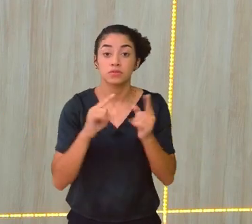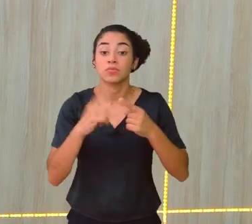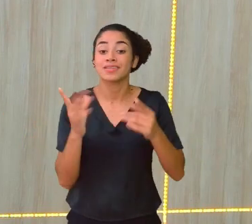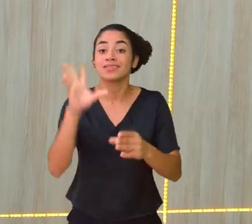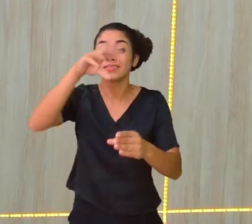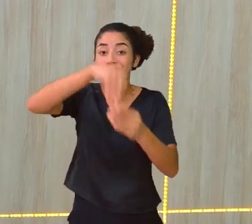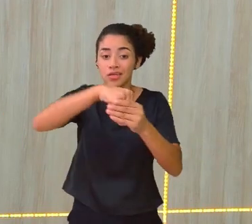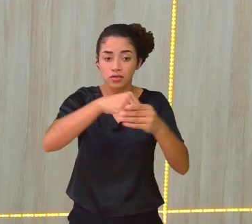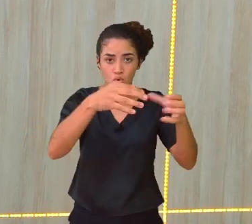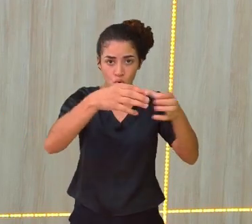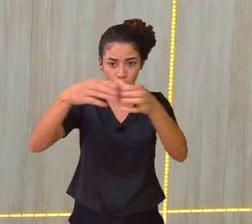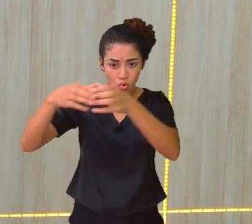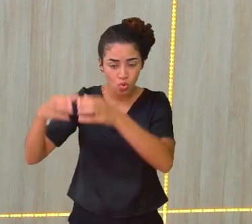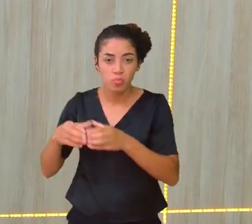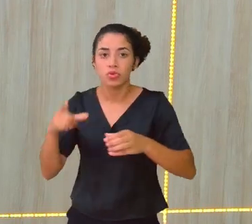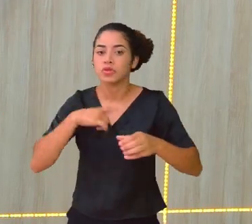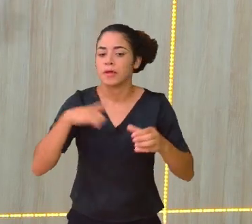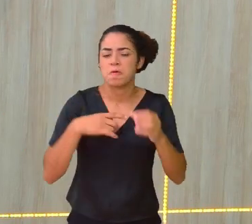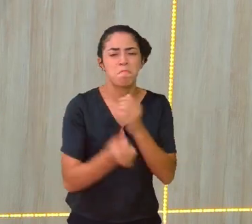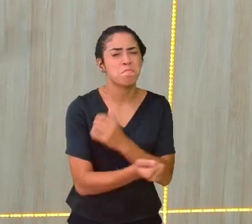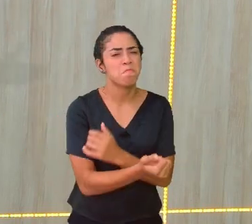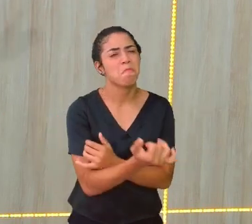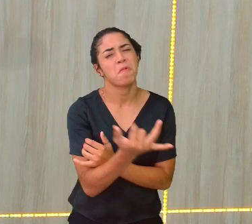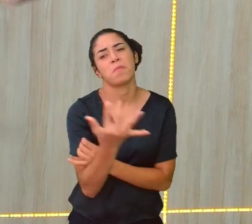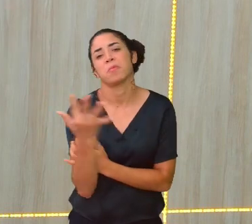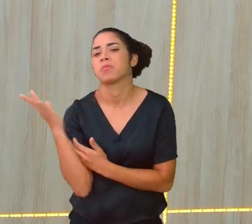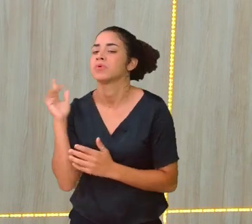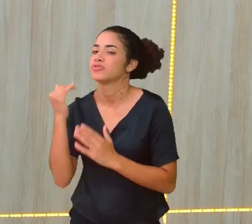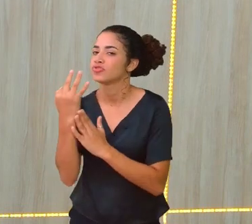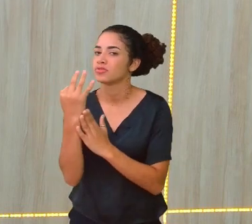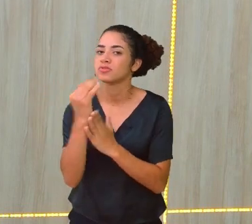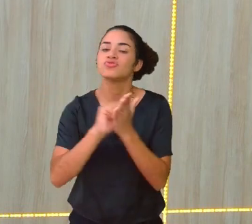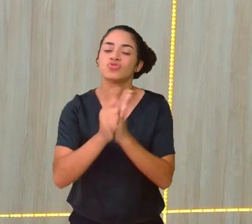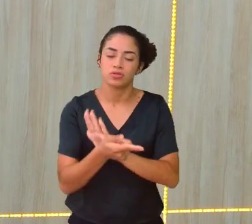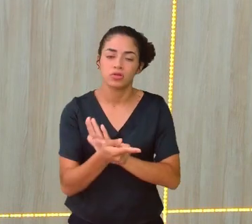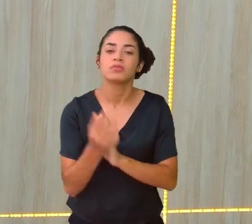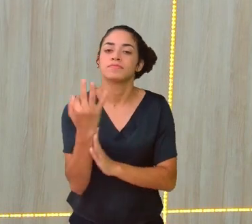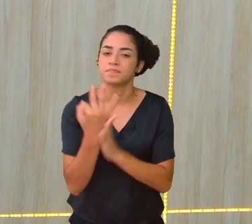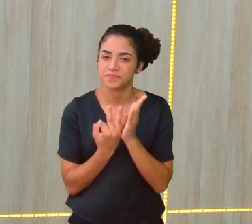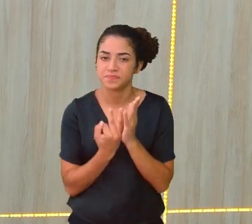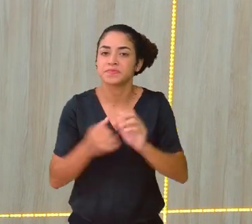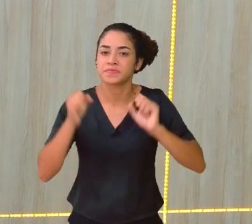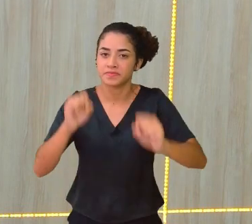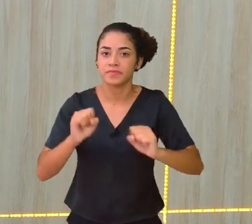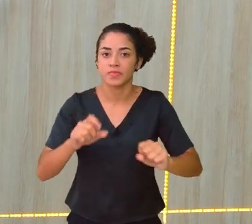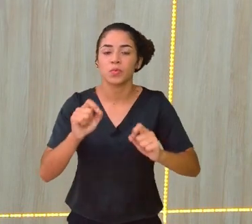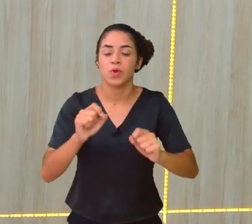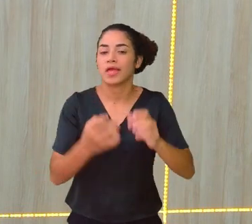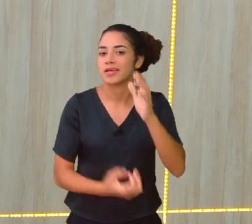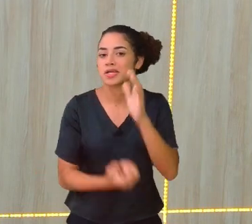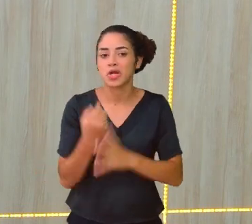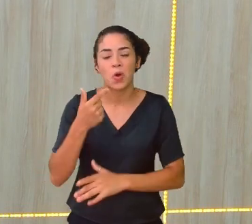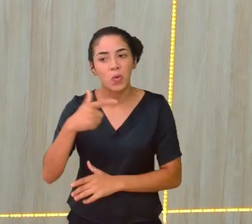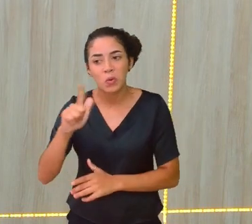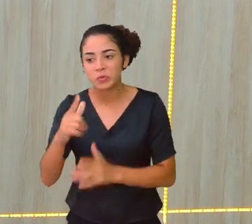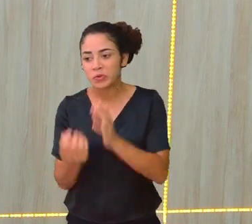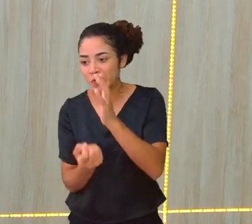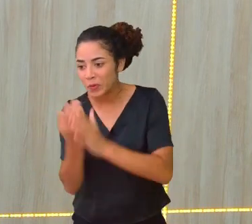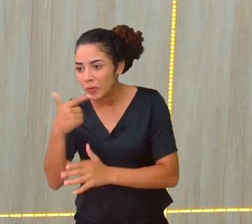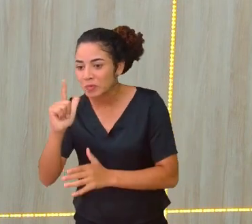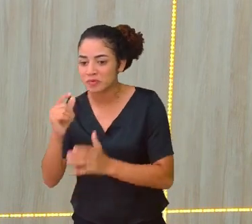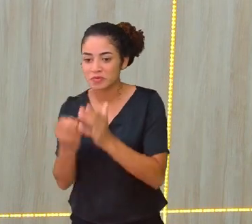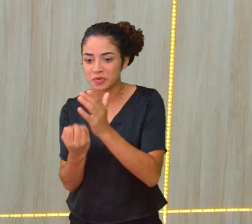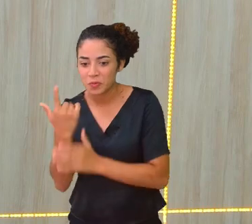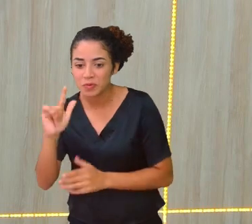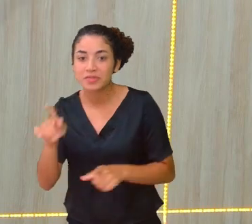desses agrupamentos, a gente tem uma infinidade de gêneros, né, que podem virar outros gêneros e você pode mesclar